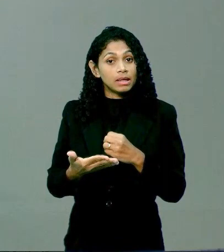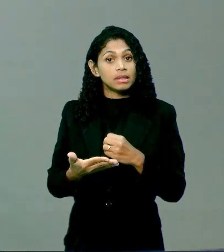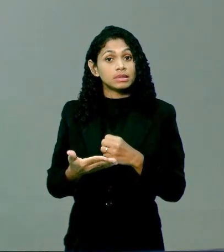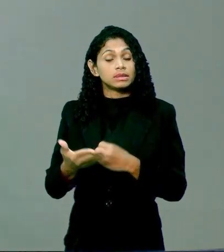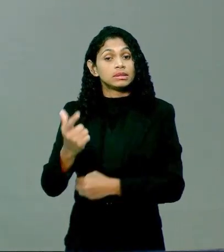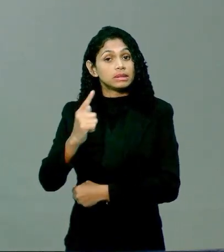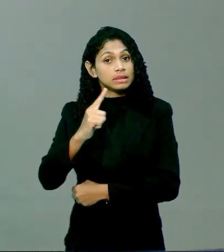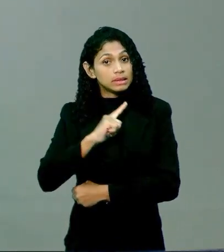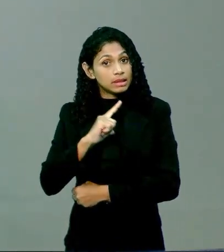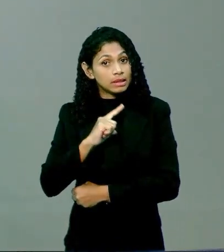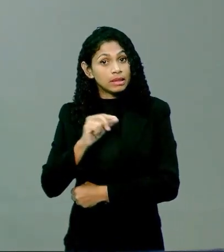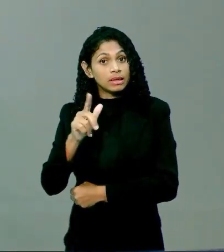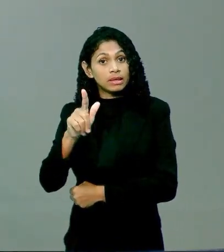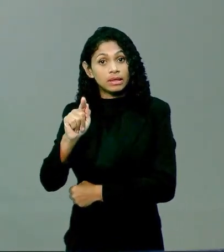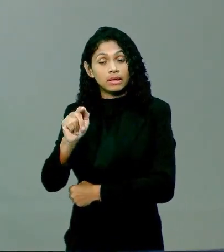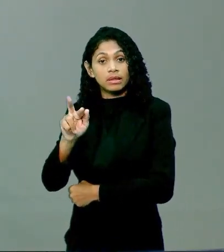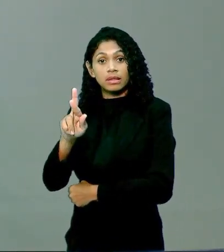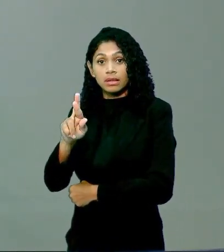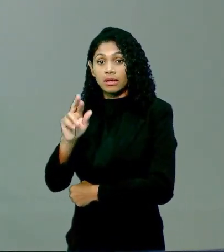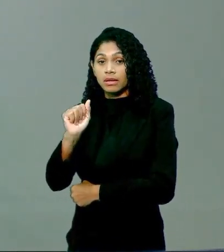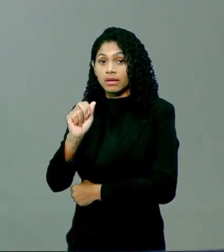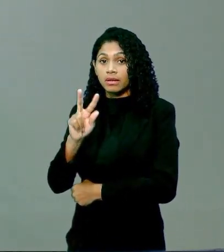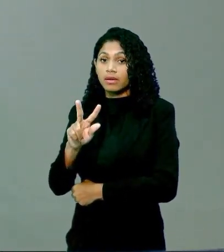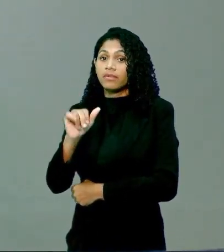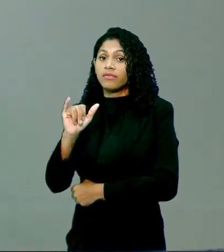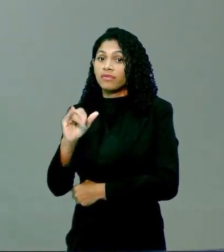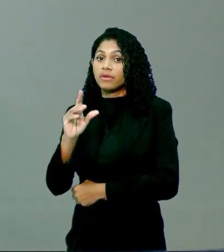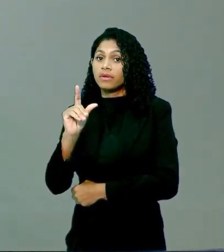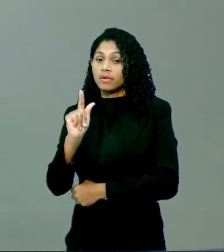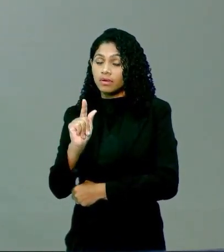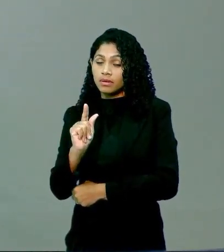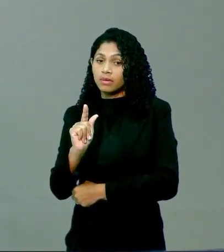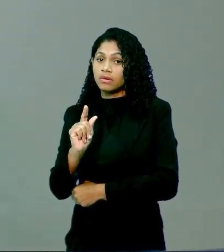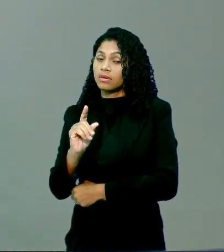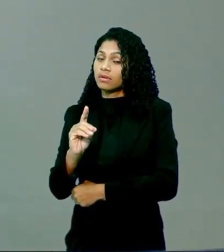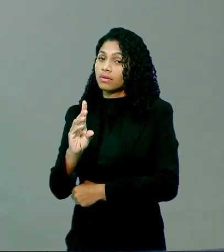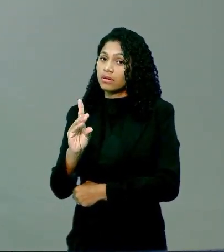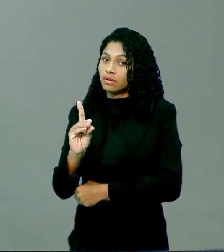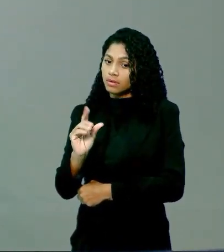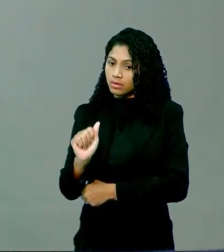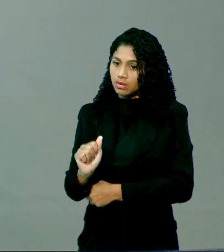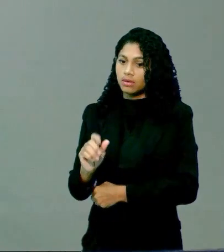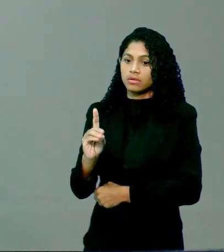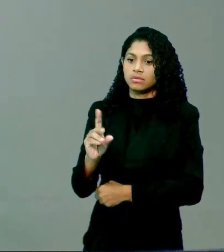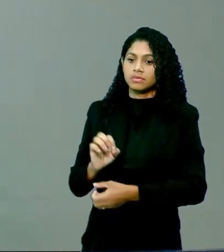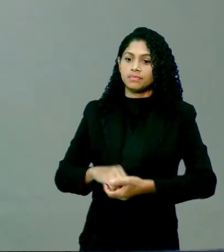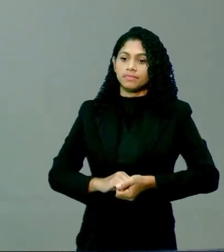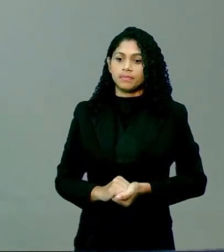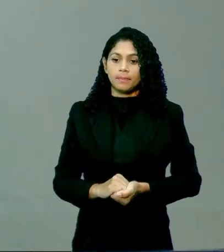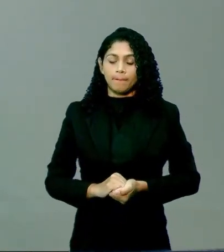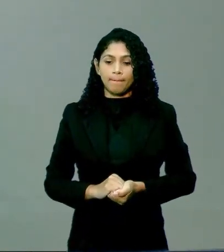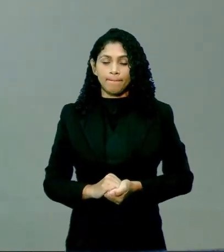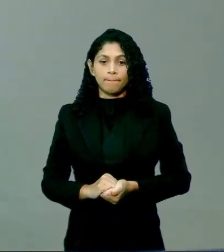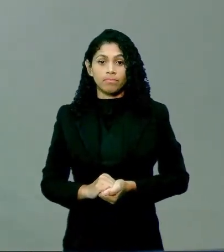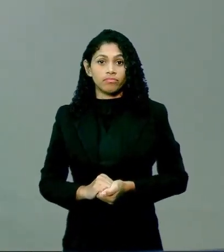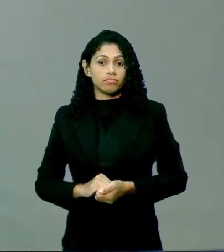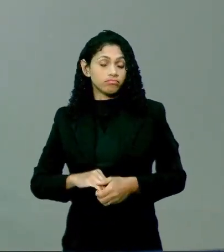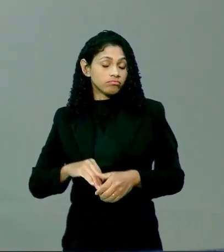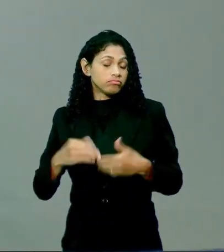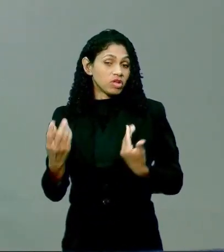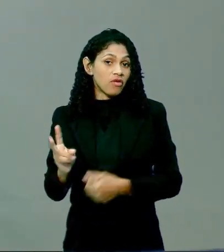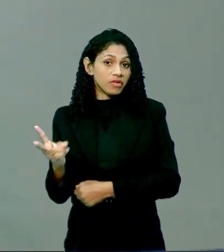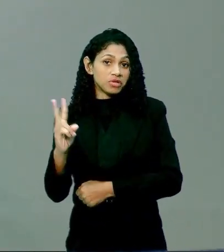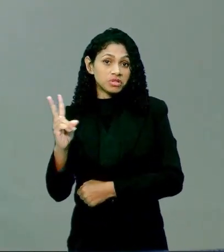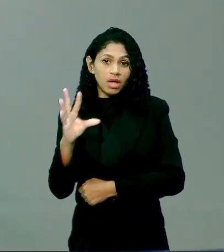nosso planeta, que é 9,8 metros por segundo ao quadrado. Baseado nisso, a gente observa que a velocidade ela não pode ser nula,